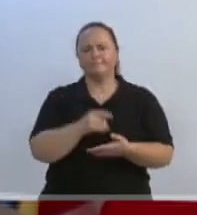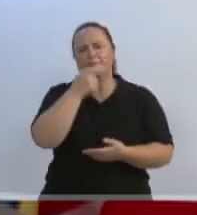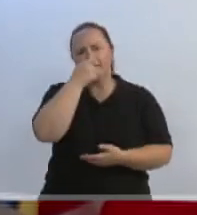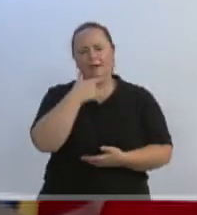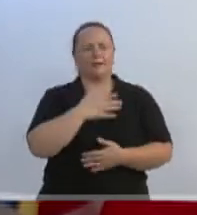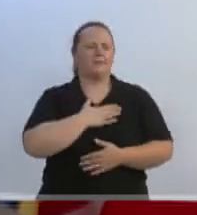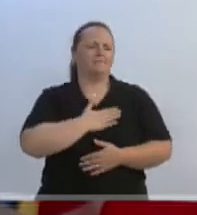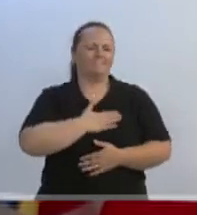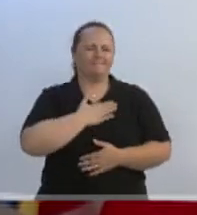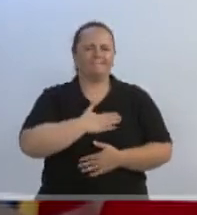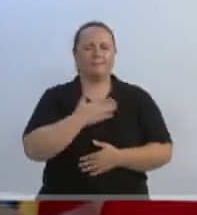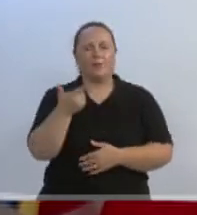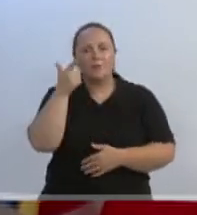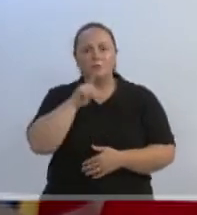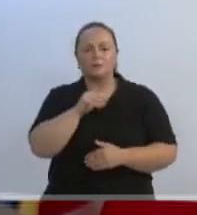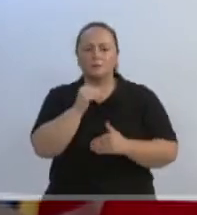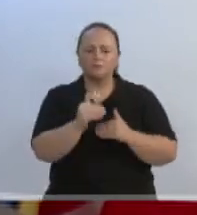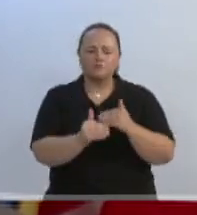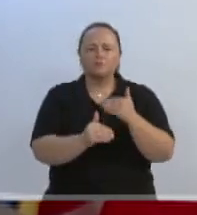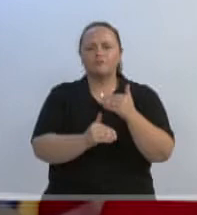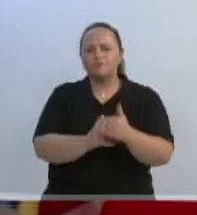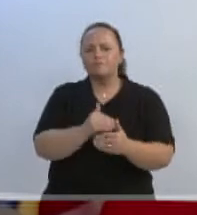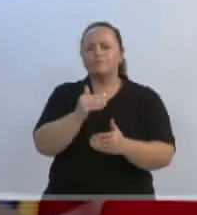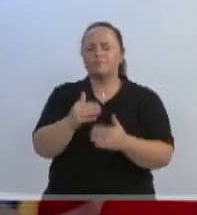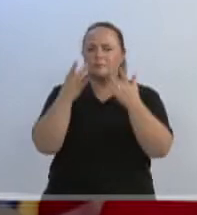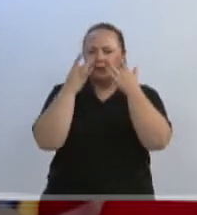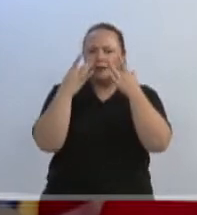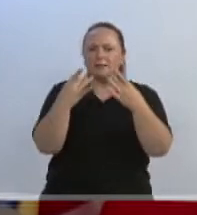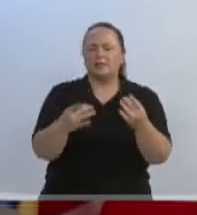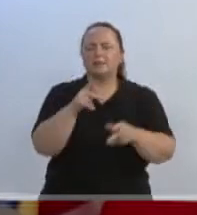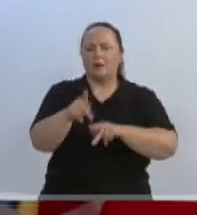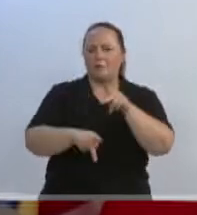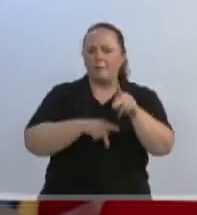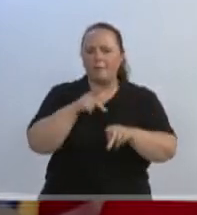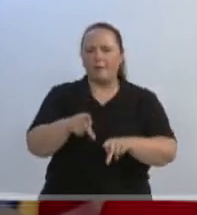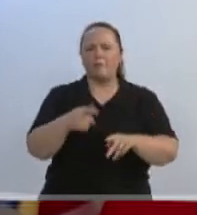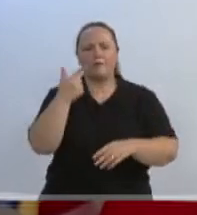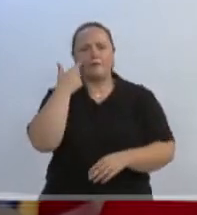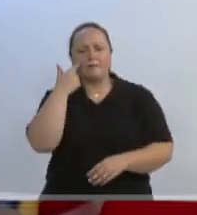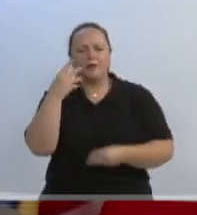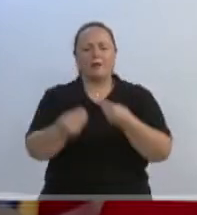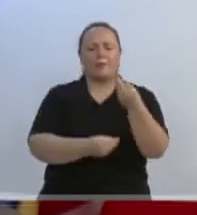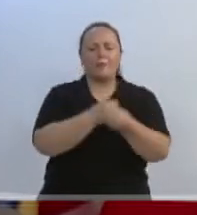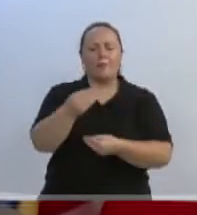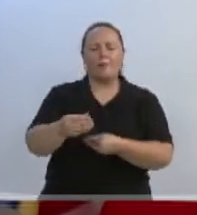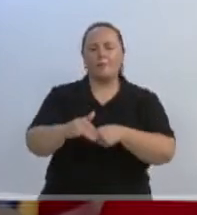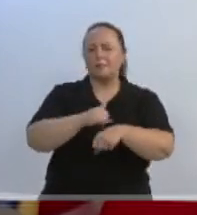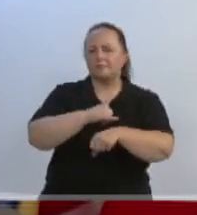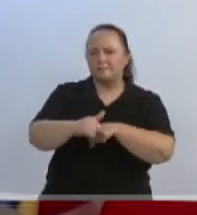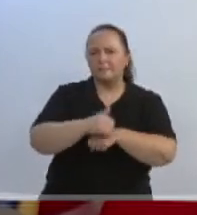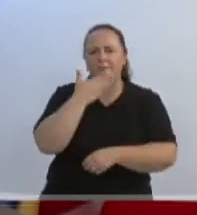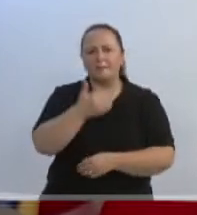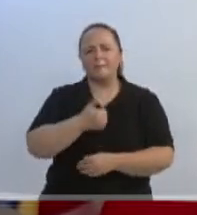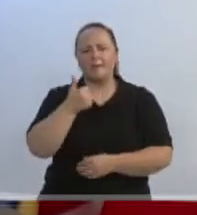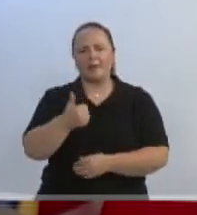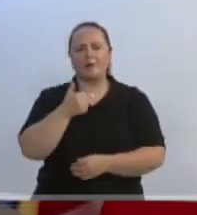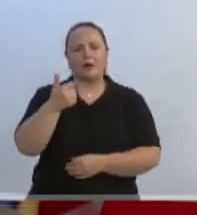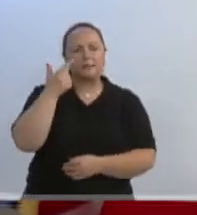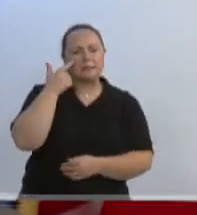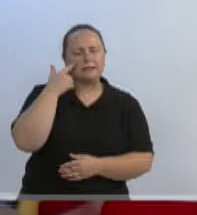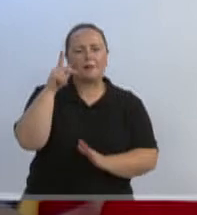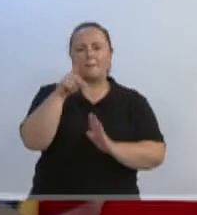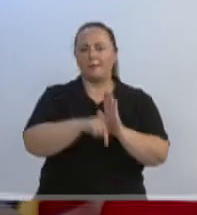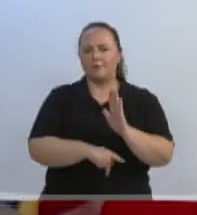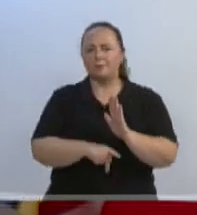a gente poder passo a passo é ouvir a população apontar os caminhos fazer o projeto buscar junto com